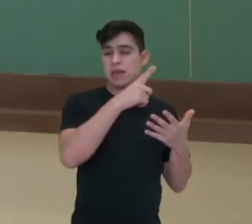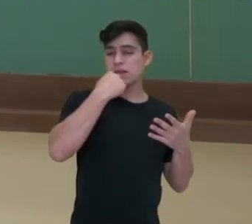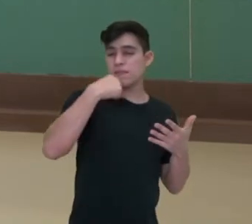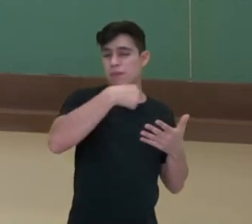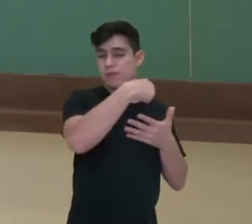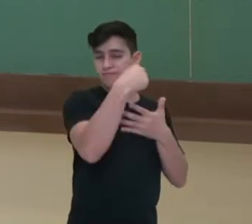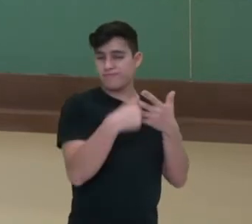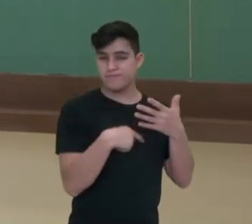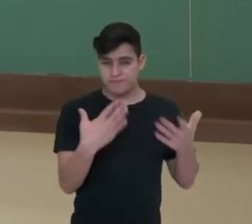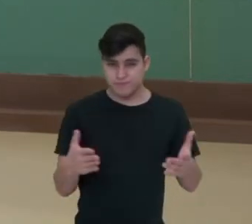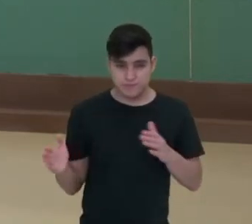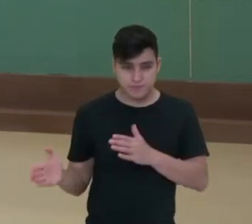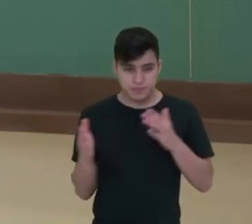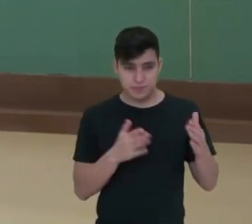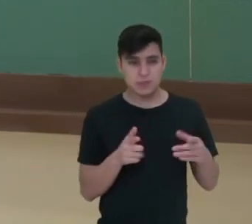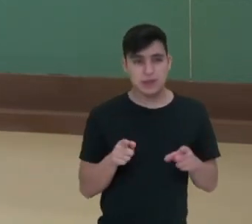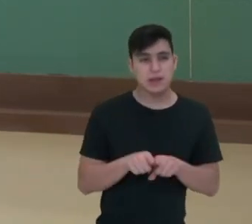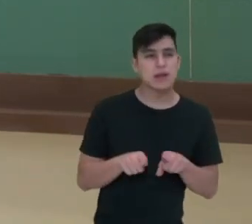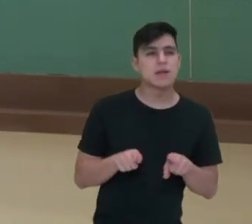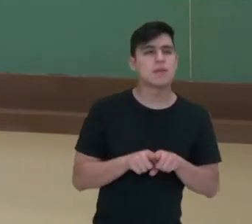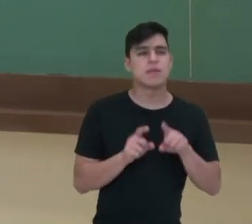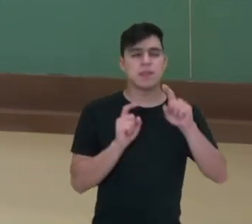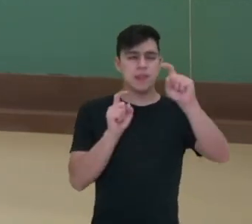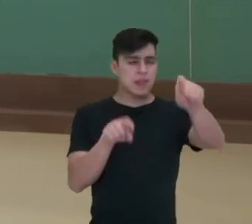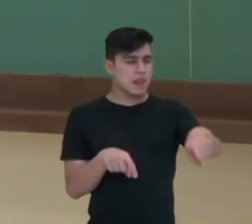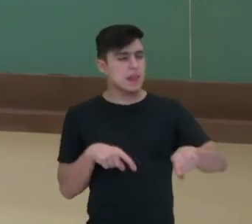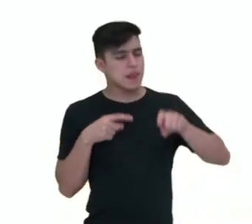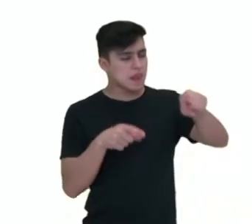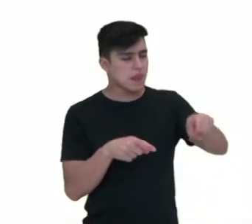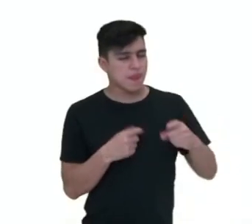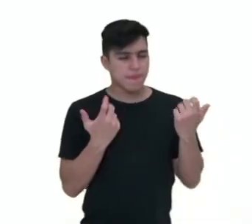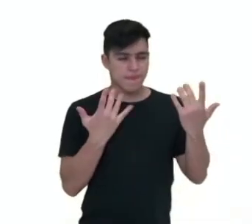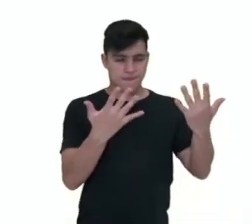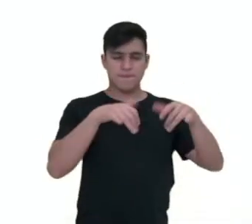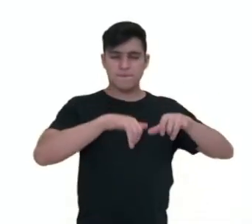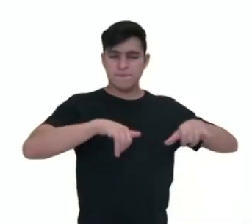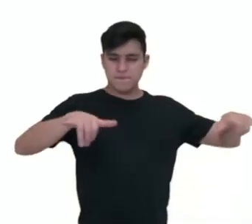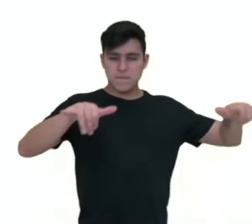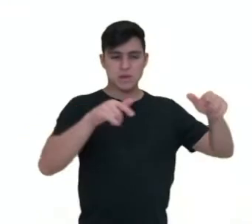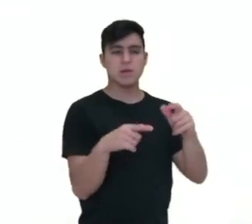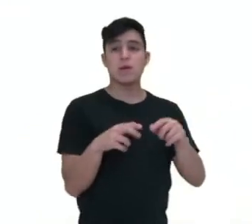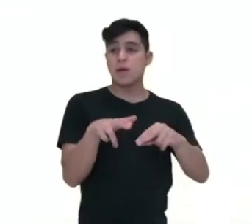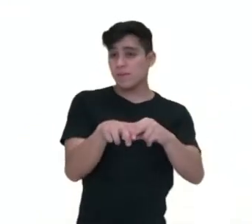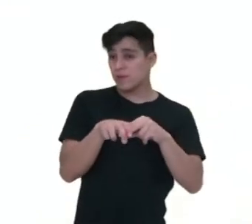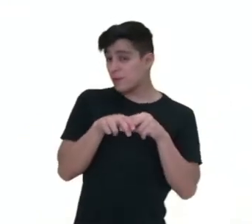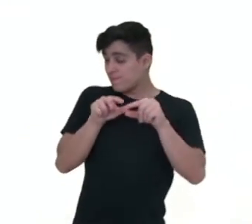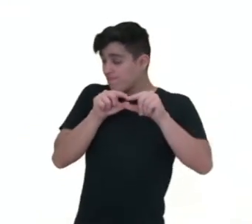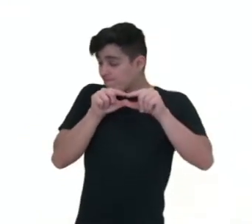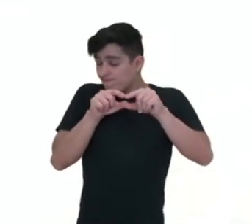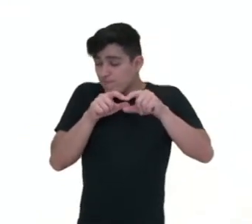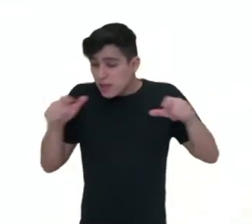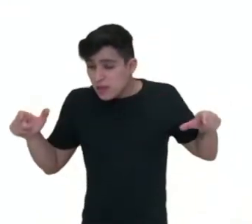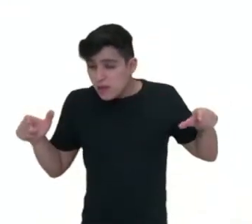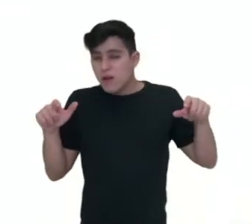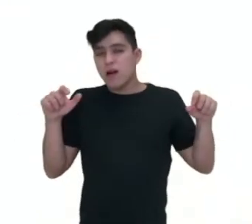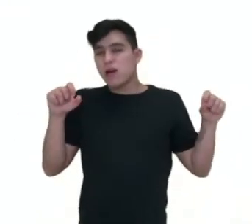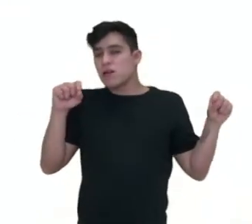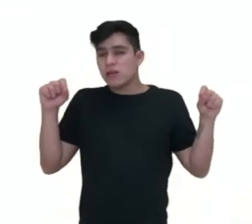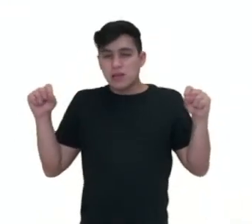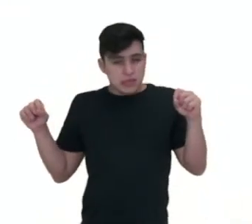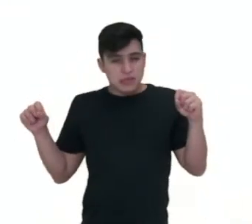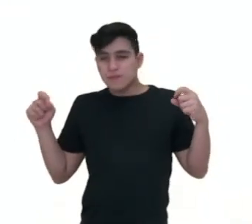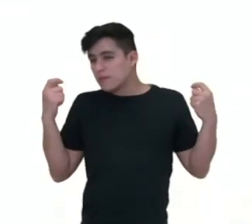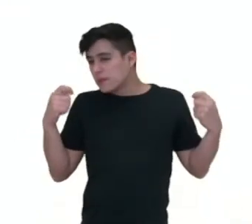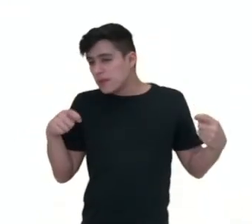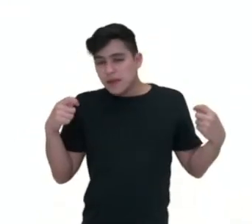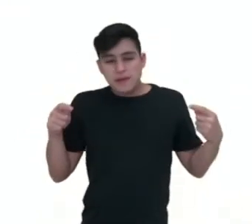a agropecuária, ou seja, a pecuária, que com a expansão das lavouras da cana-de-açúcar ao redor dos engenhos, era